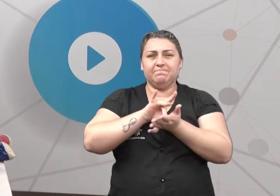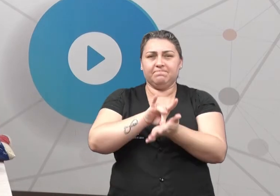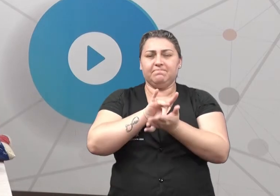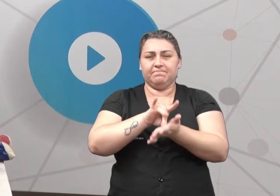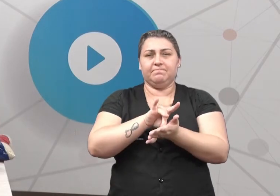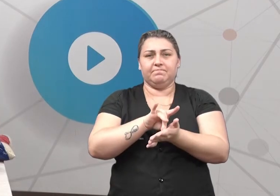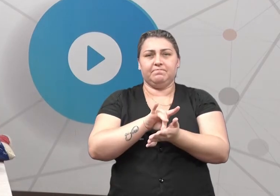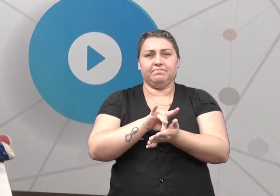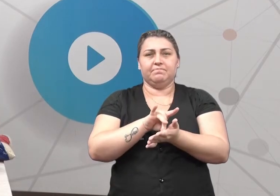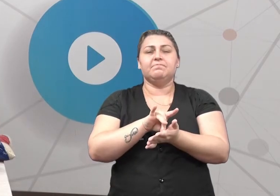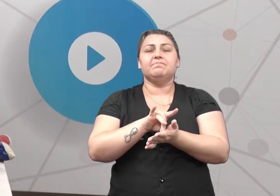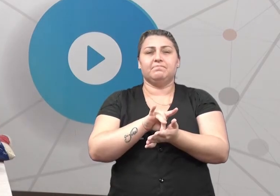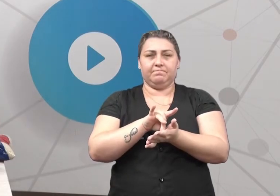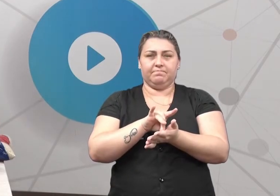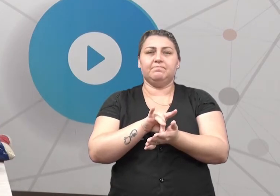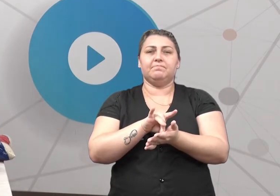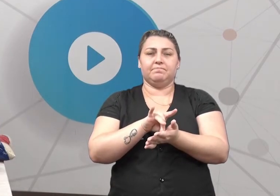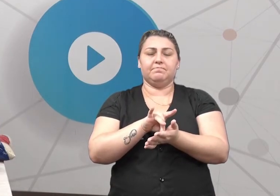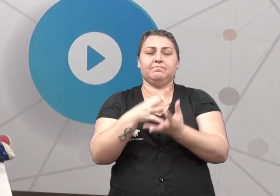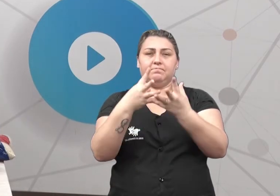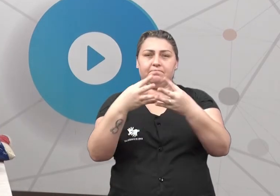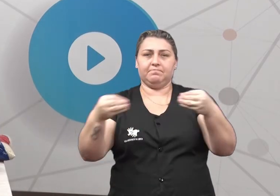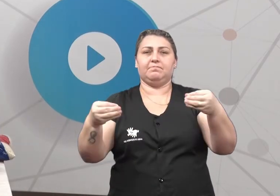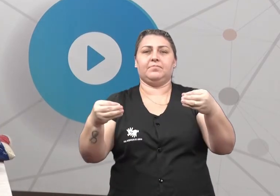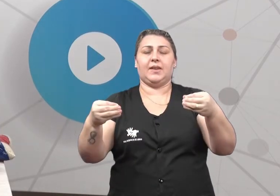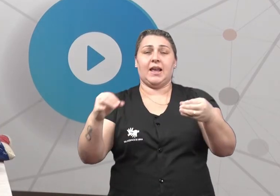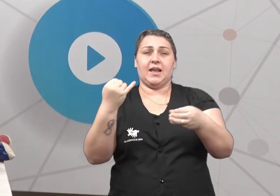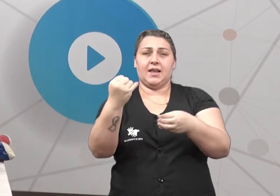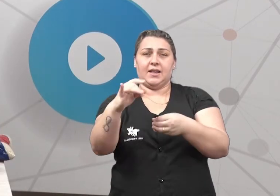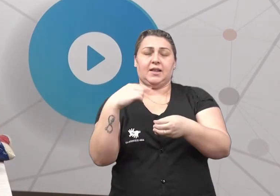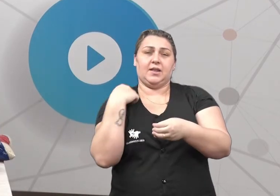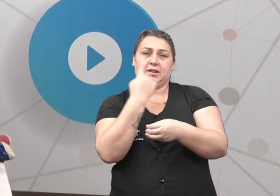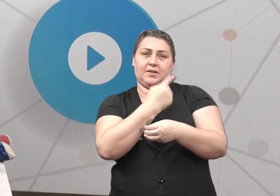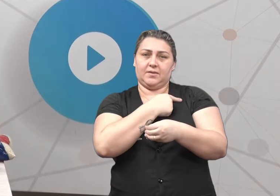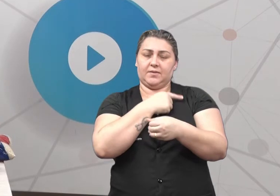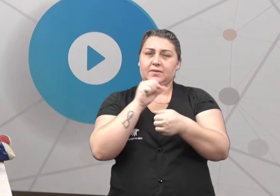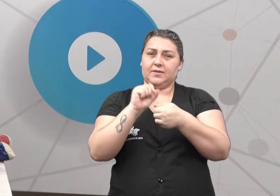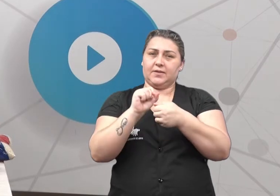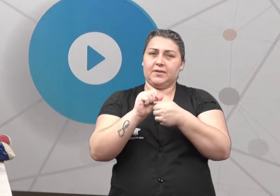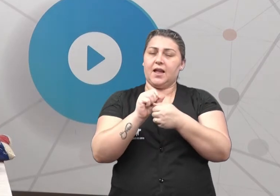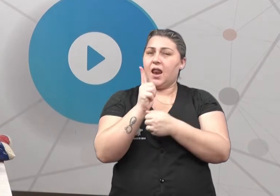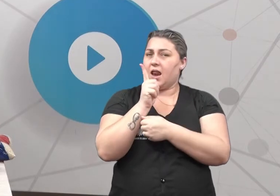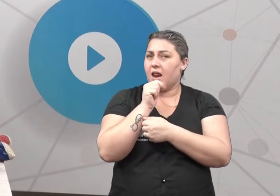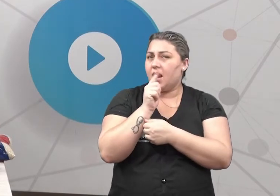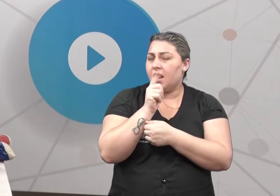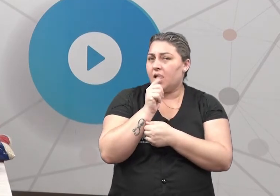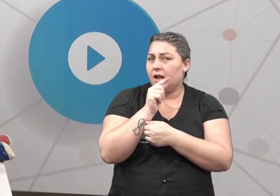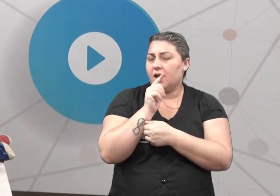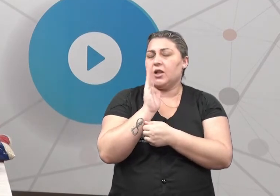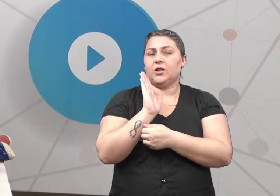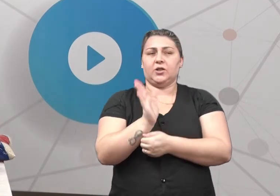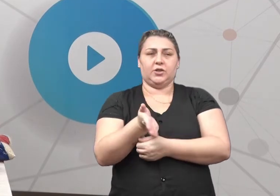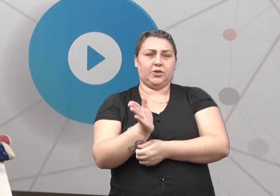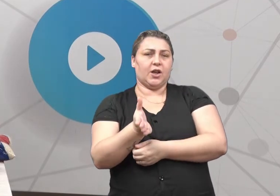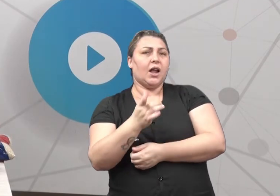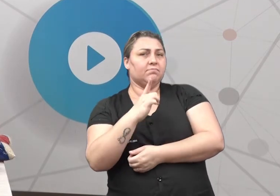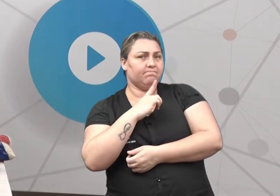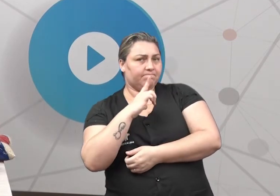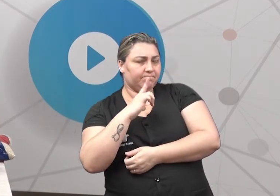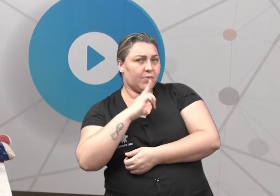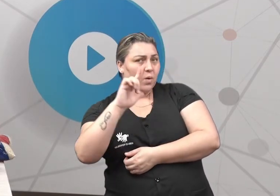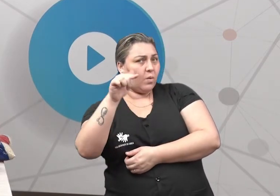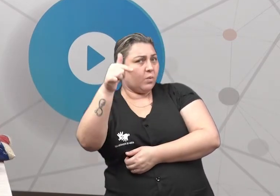né? Mais sólida, mais consistente. Se nós formos tratar de líquido, nós já vamos ter